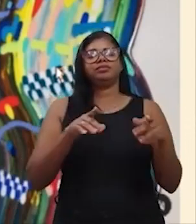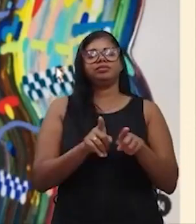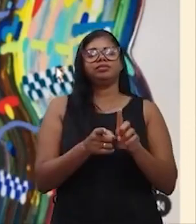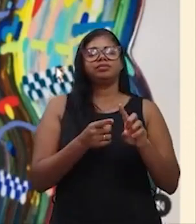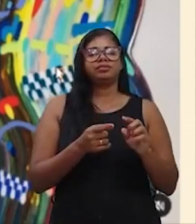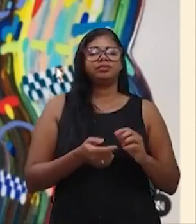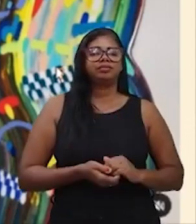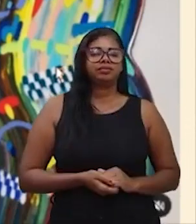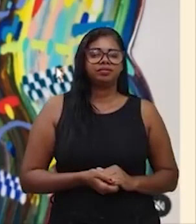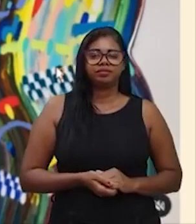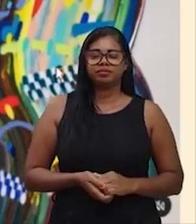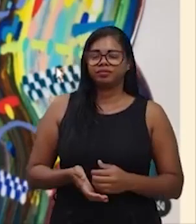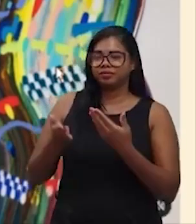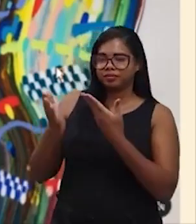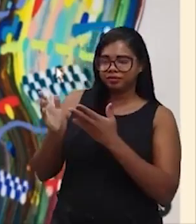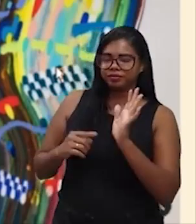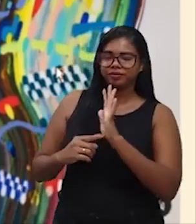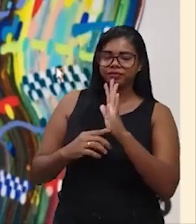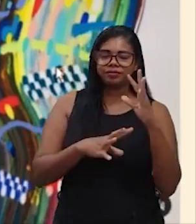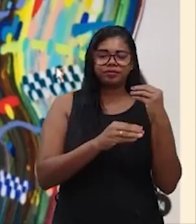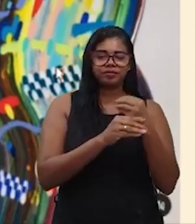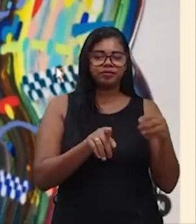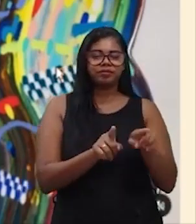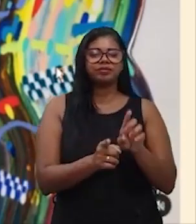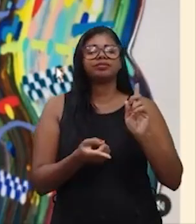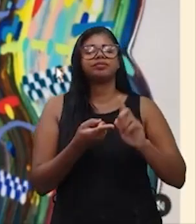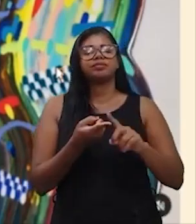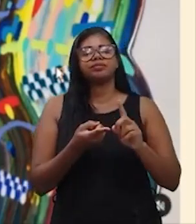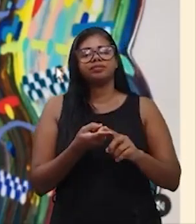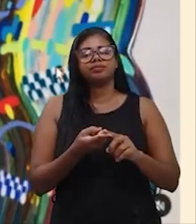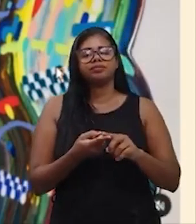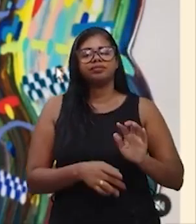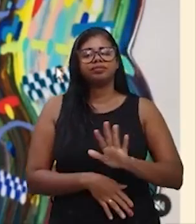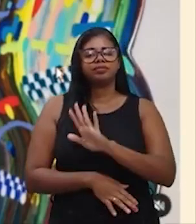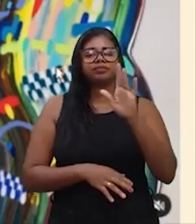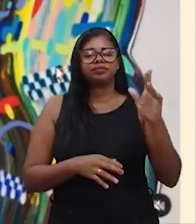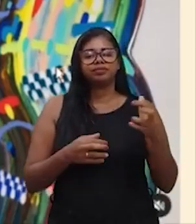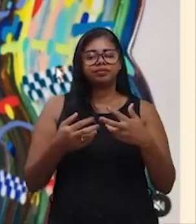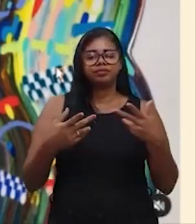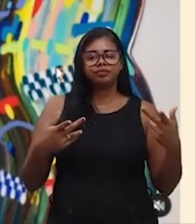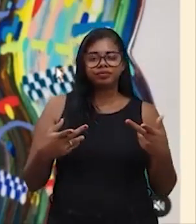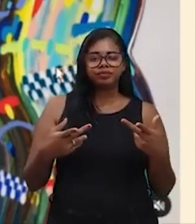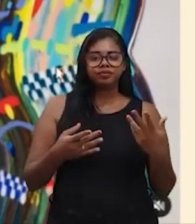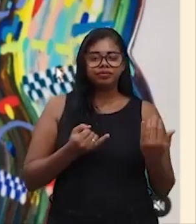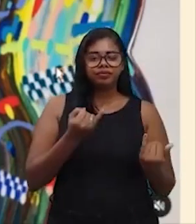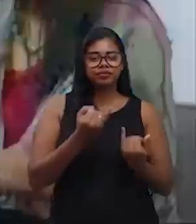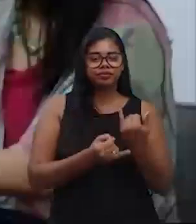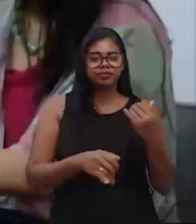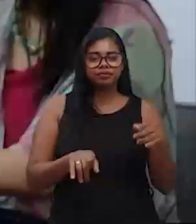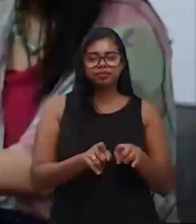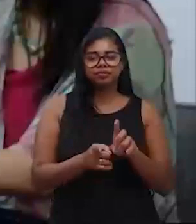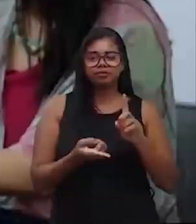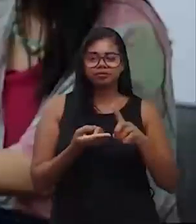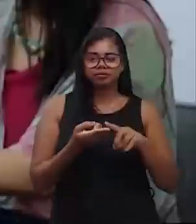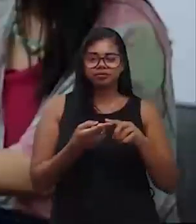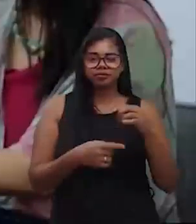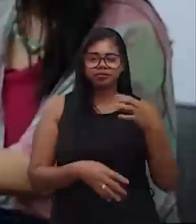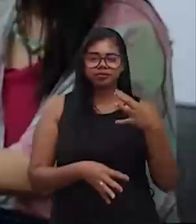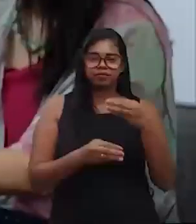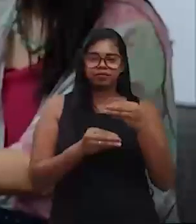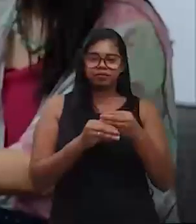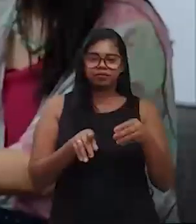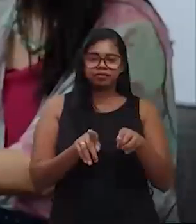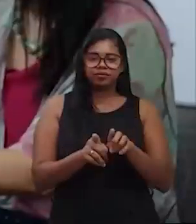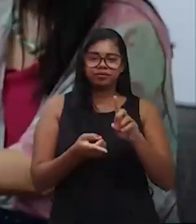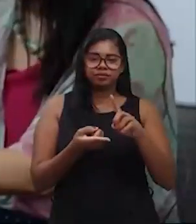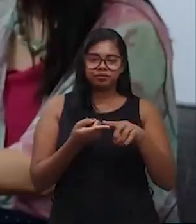tem padrões, padronagens, né? Enfim, completamente diversas e que parece com aquelas tintinhas que a gente utilizava quando